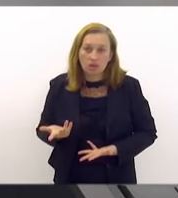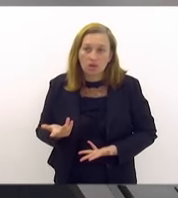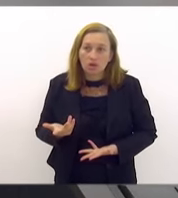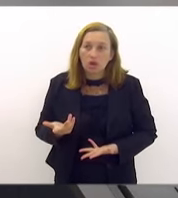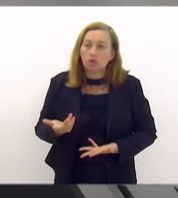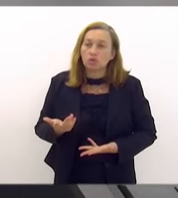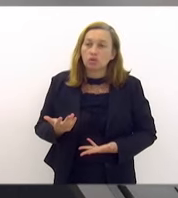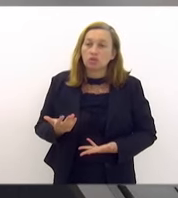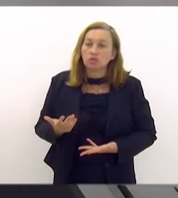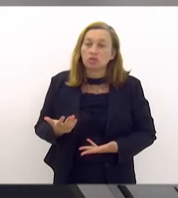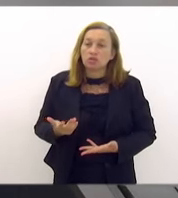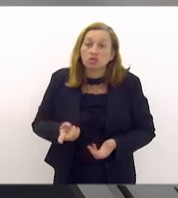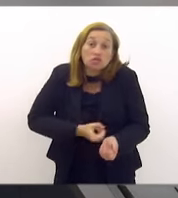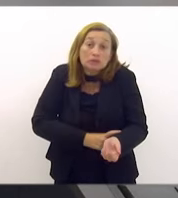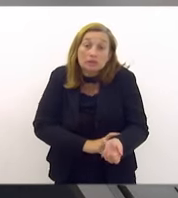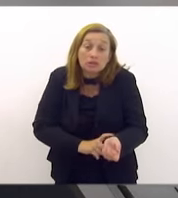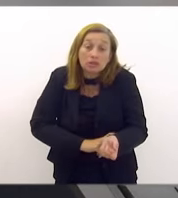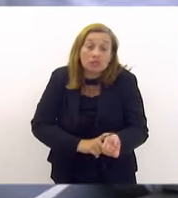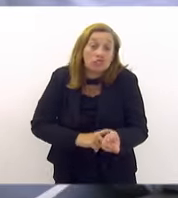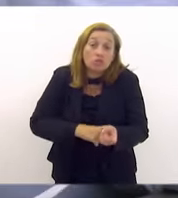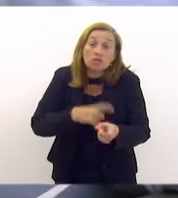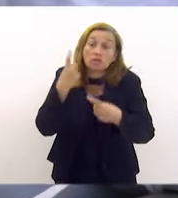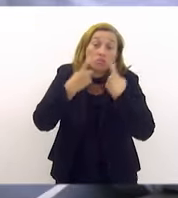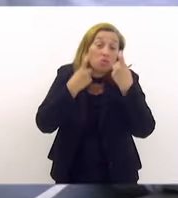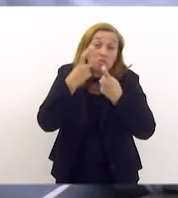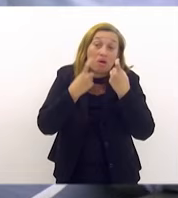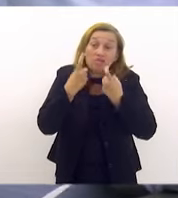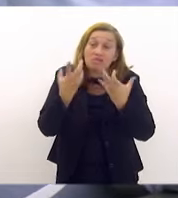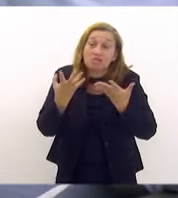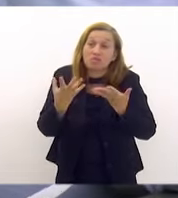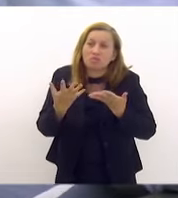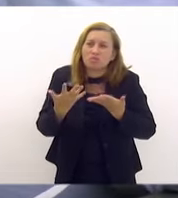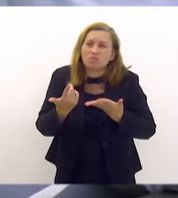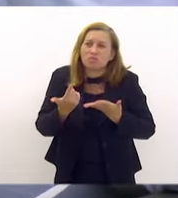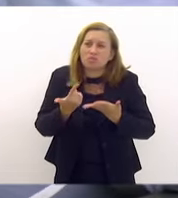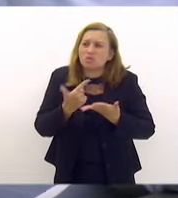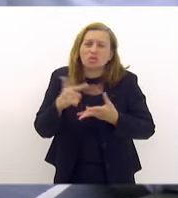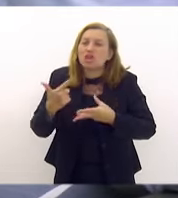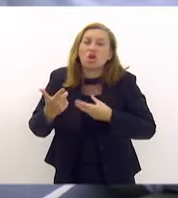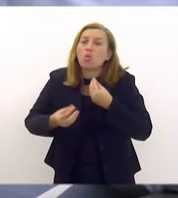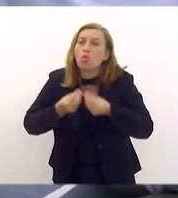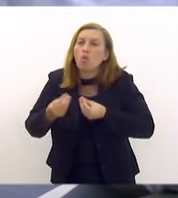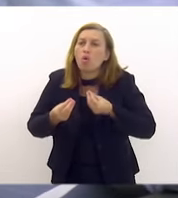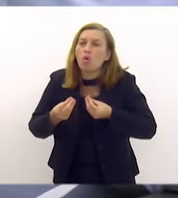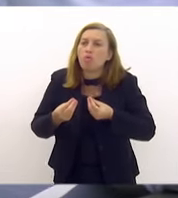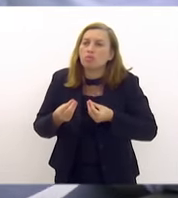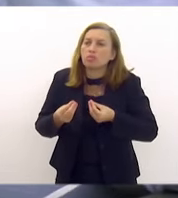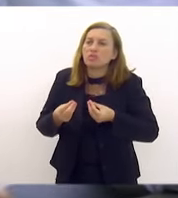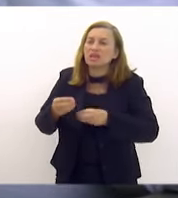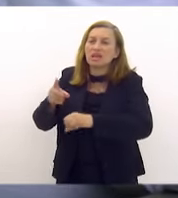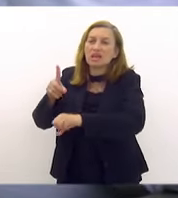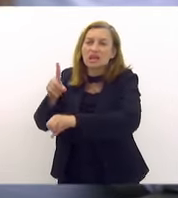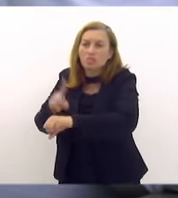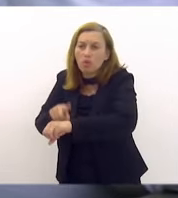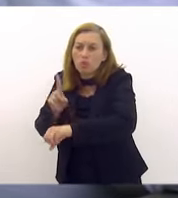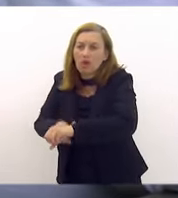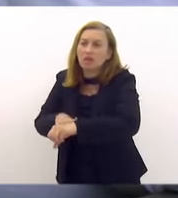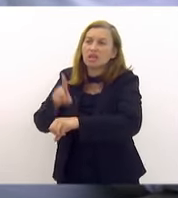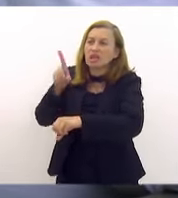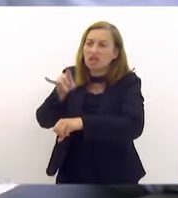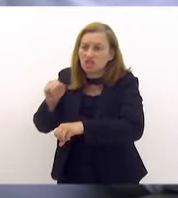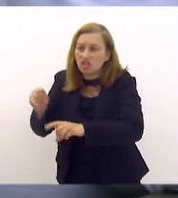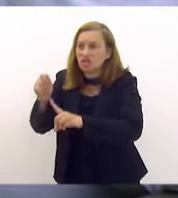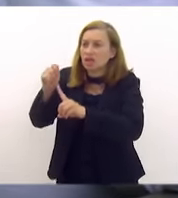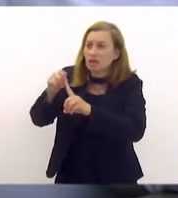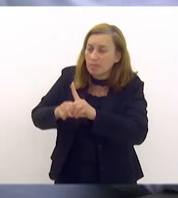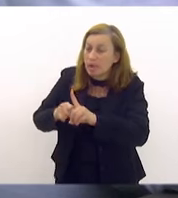de desespero né ai não teria como eu estar naquele lugar naquele momento eu estava do outro lado da